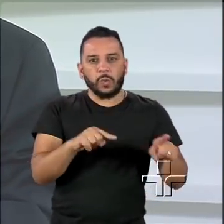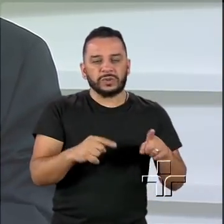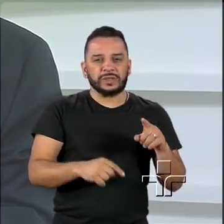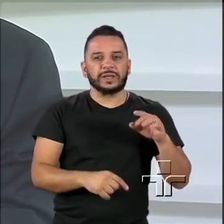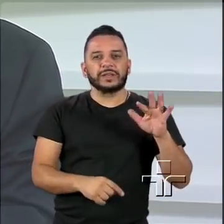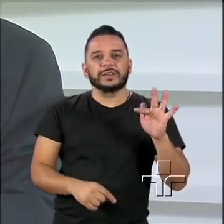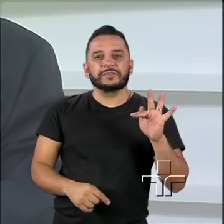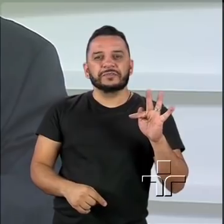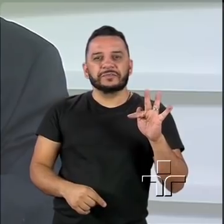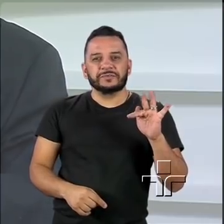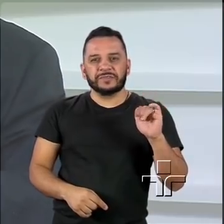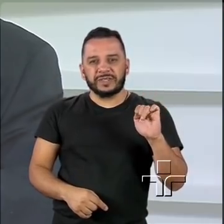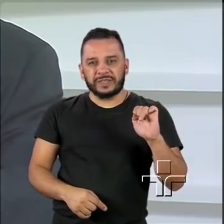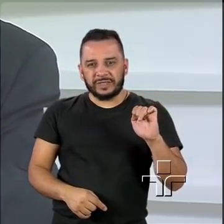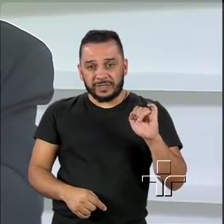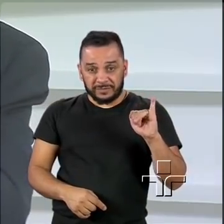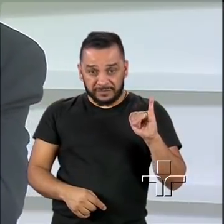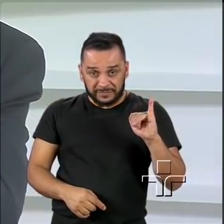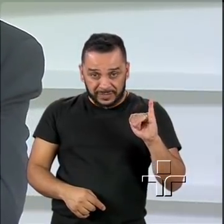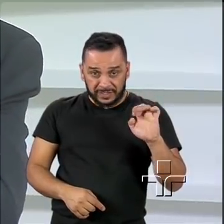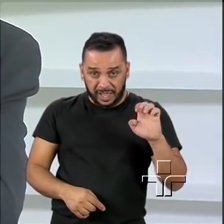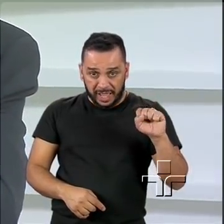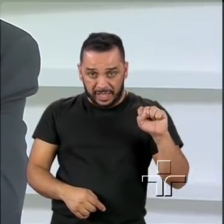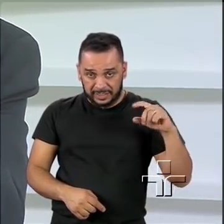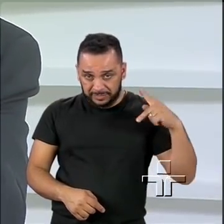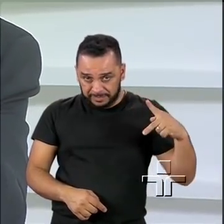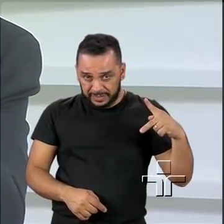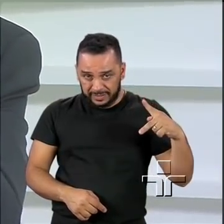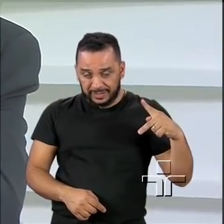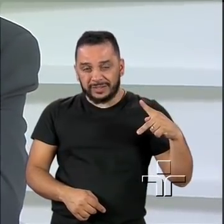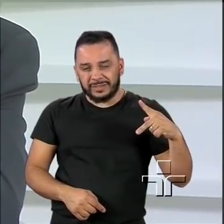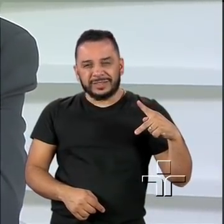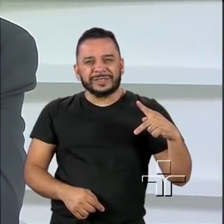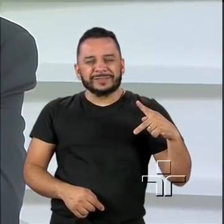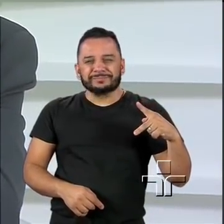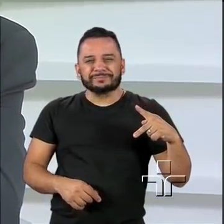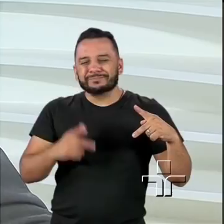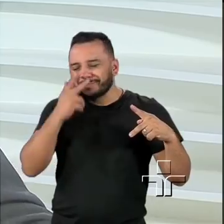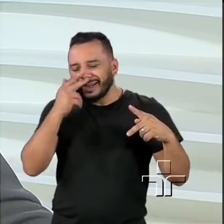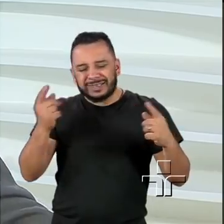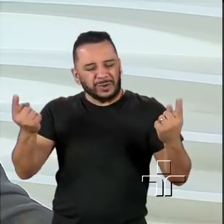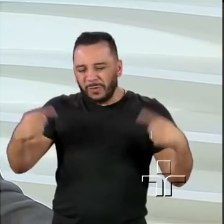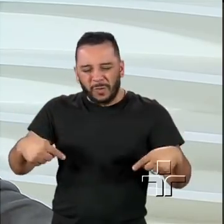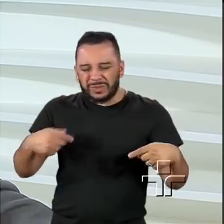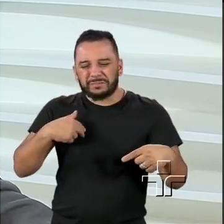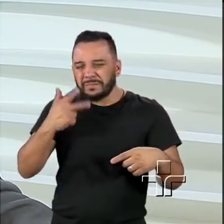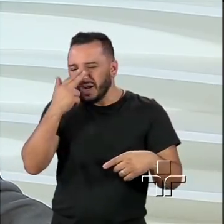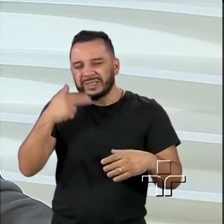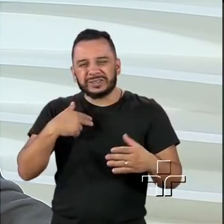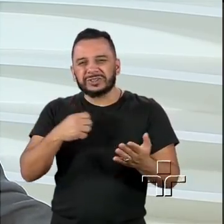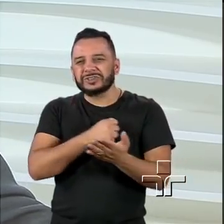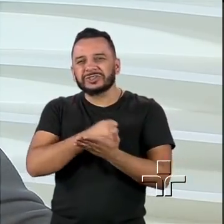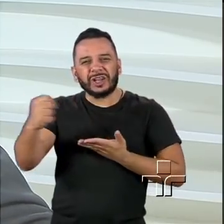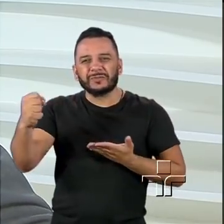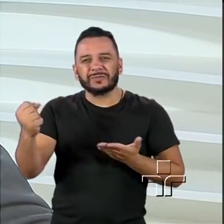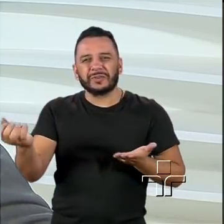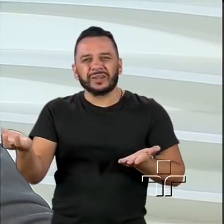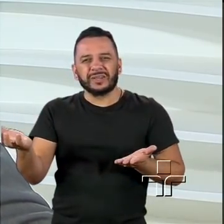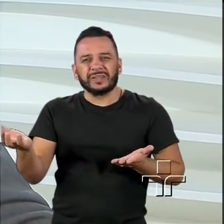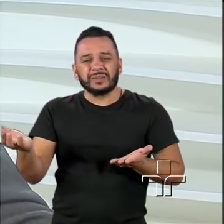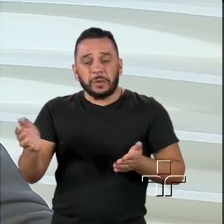errados, não seria ultrapassado pelo momento social que vivemos? Acho que a vida não é tão simples assim, viu,